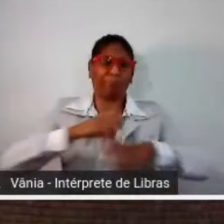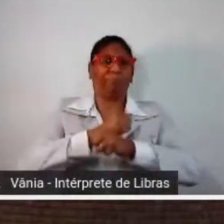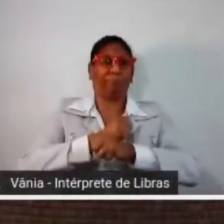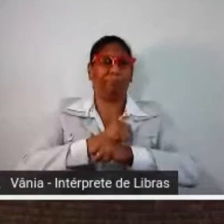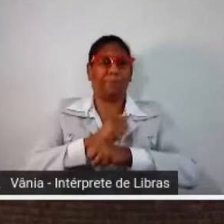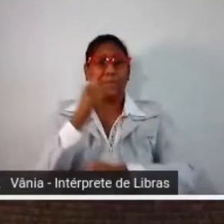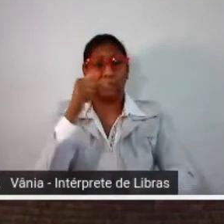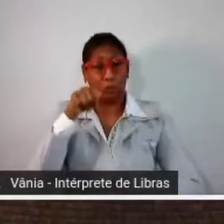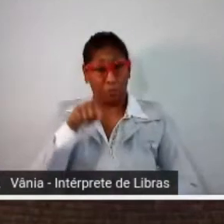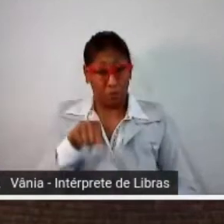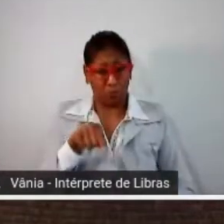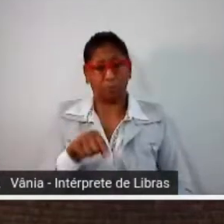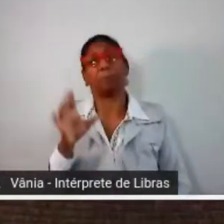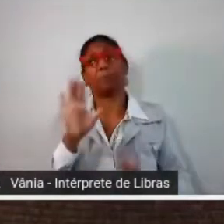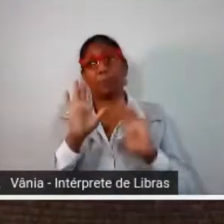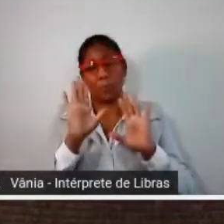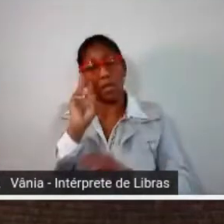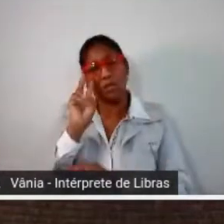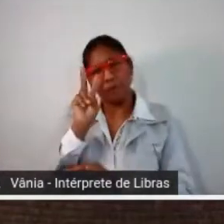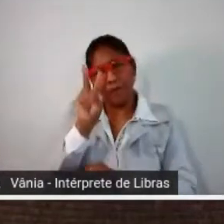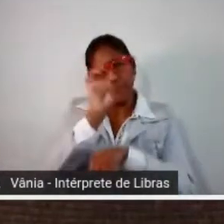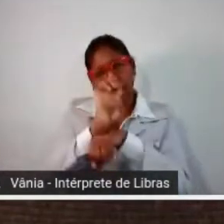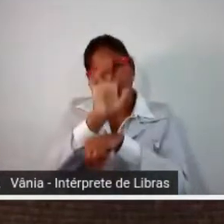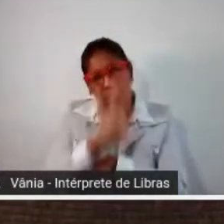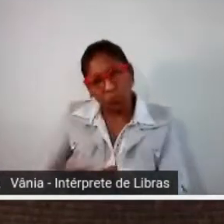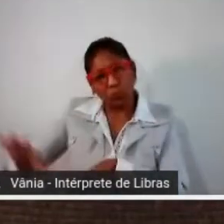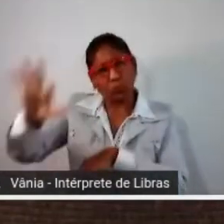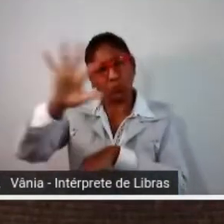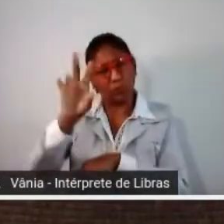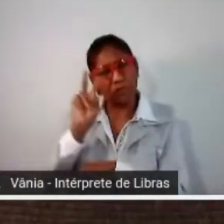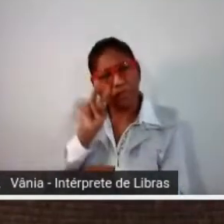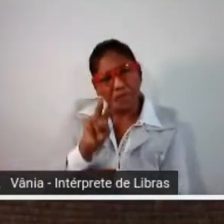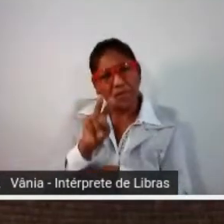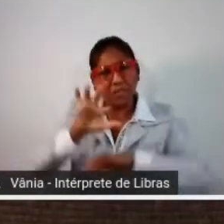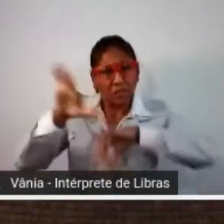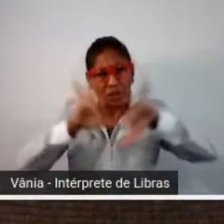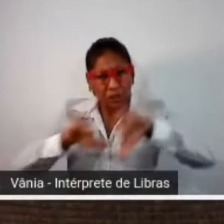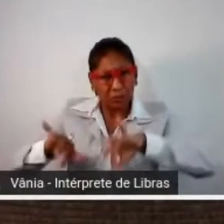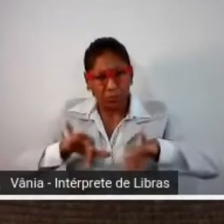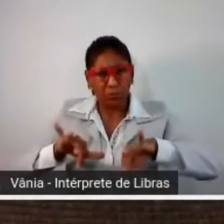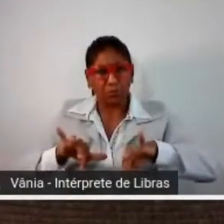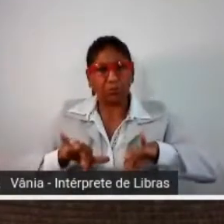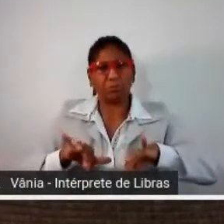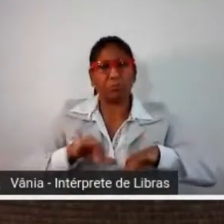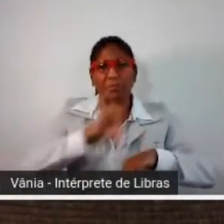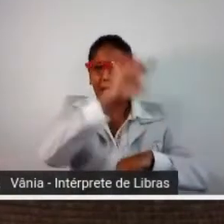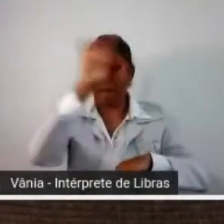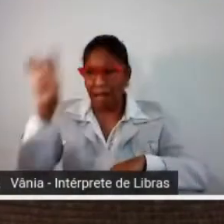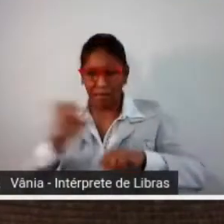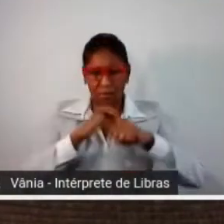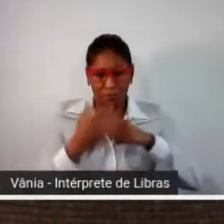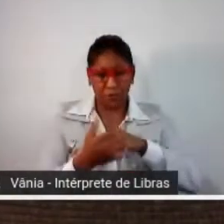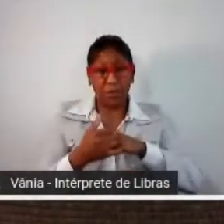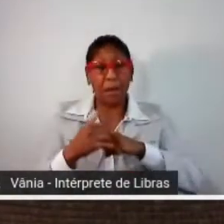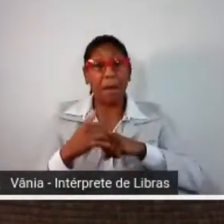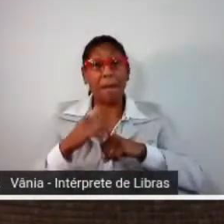hoje. E quando a gente olha o estado como um todo e a distribuição desses casos, a gente vê que